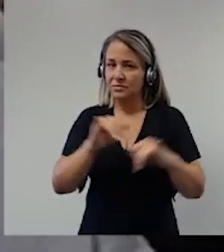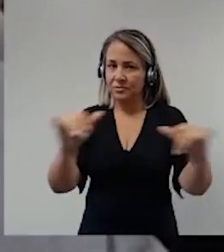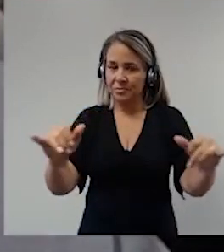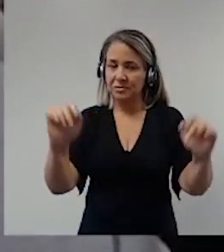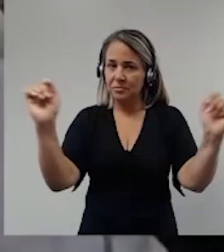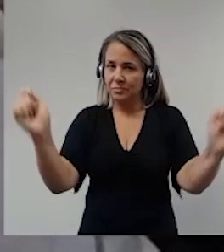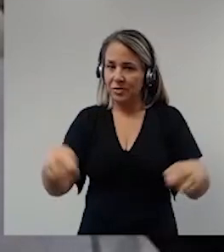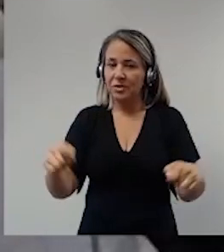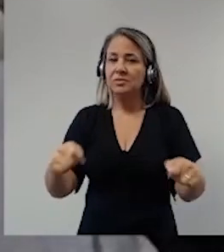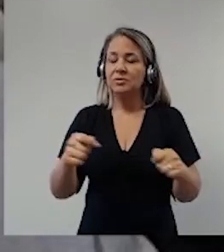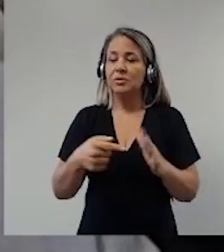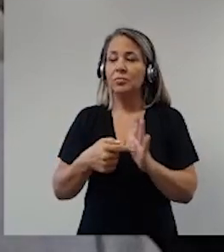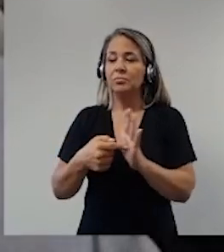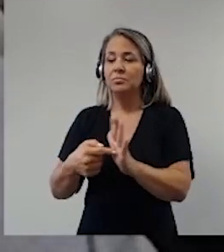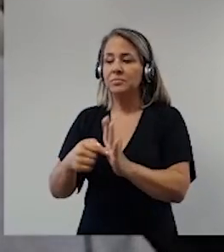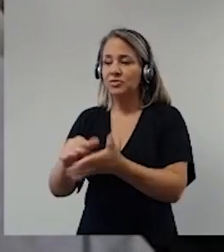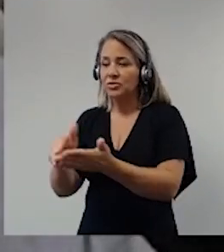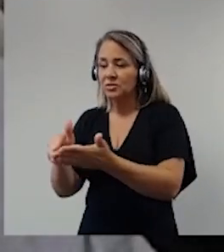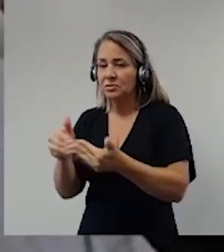sejam solicitadas